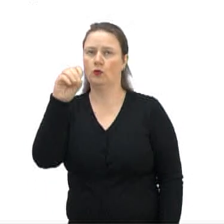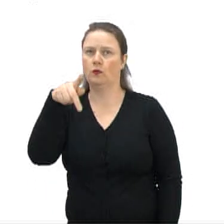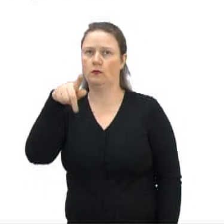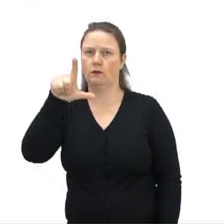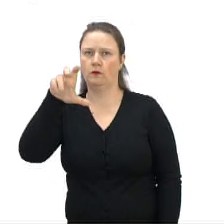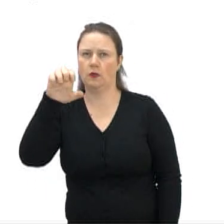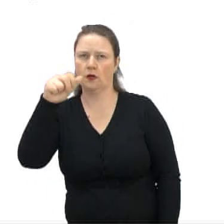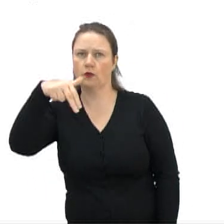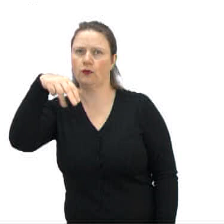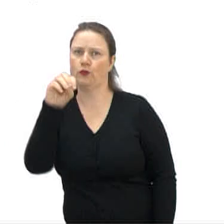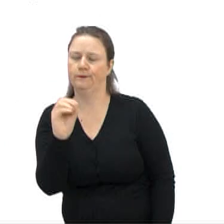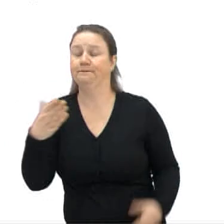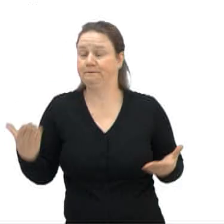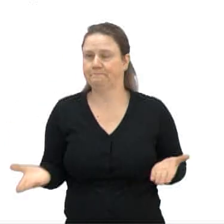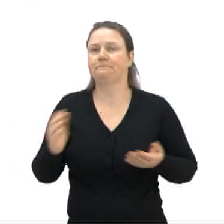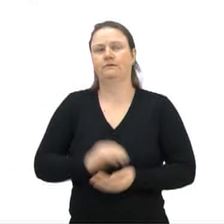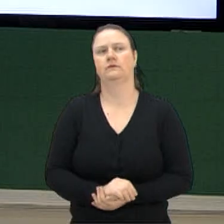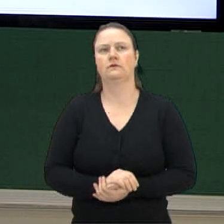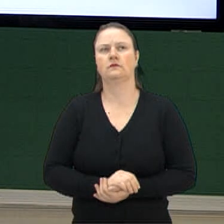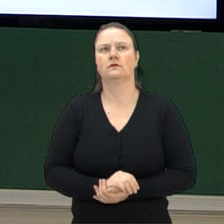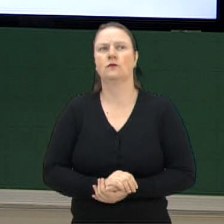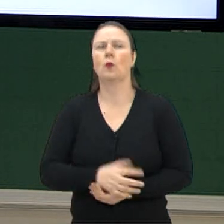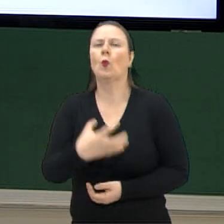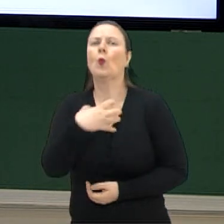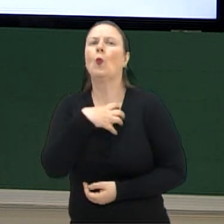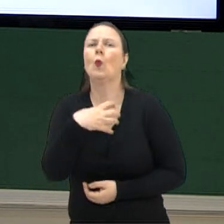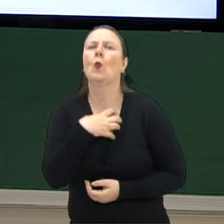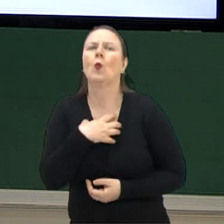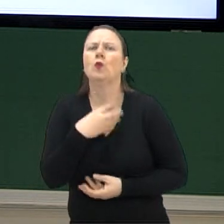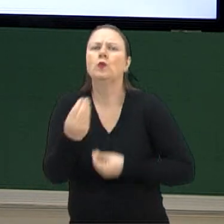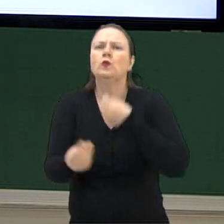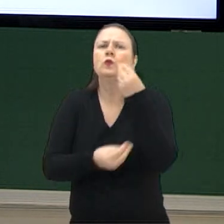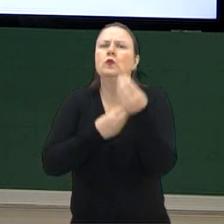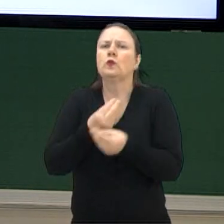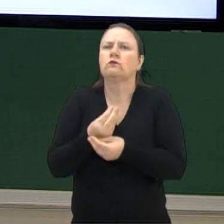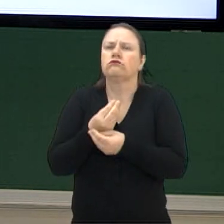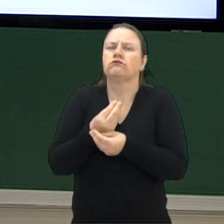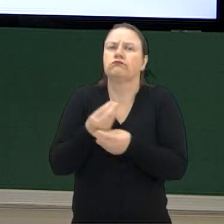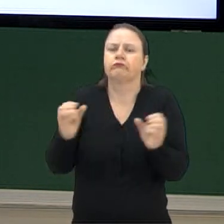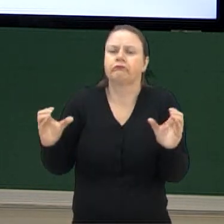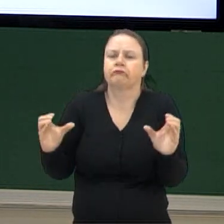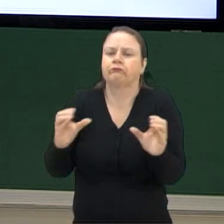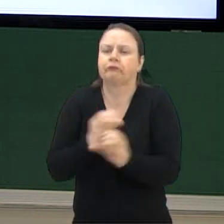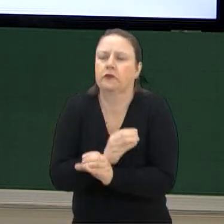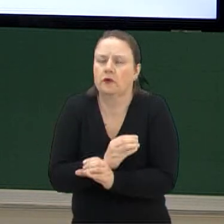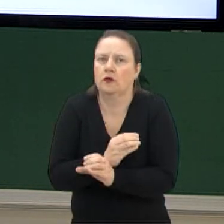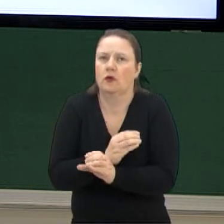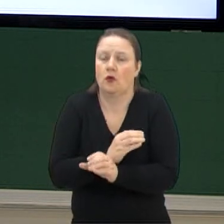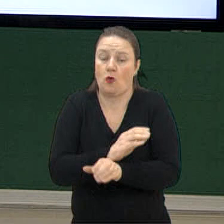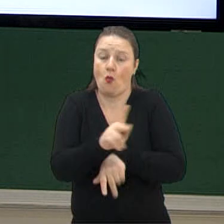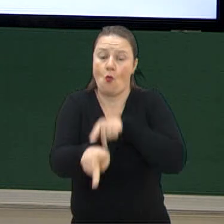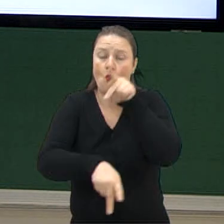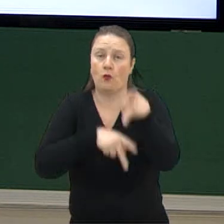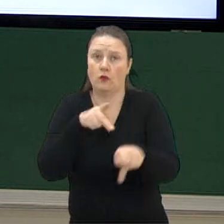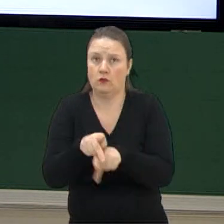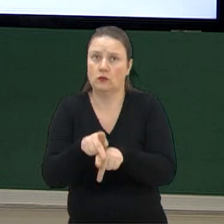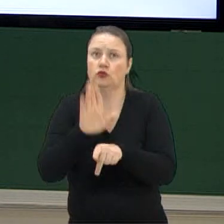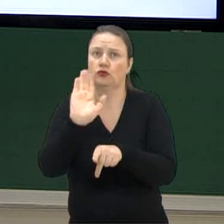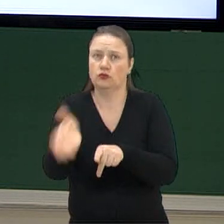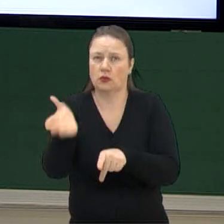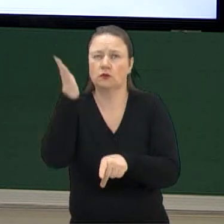olha só, de modo funcional e de modo pleno. Ó, população alfabetizada de